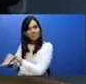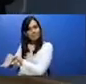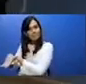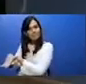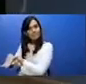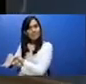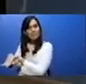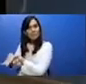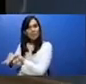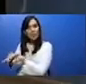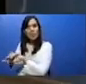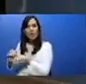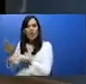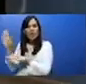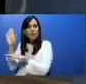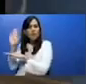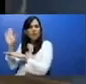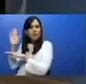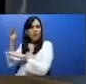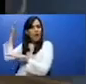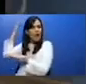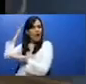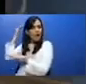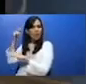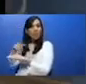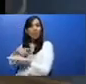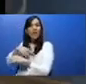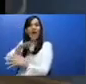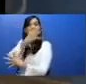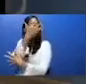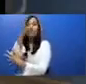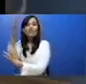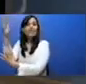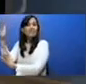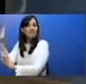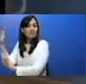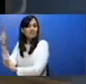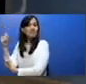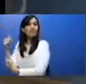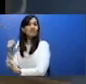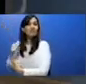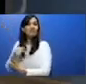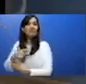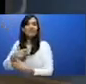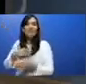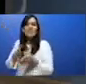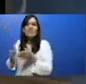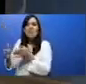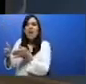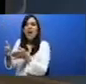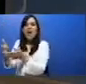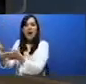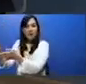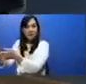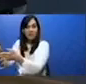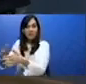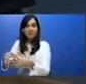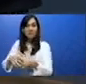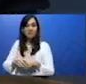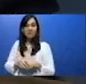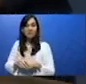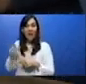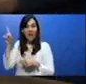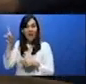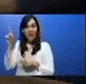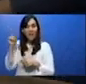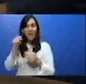desse quadro apresenta ter uma vegetação, né? Aqui no fundo parece como se fosse uma estrada. Então é a pintura